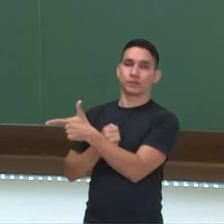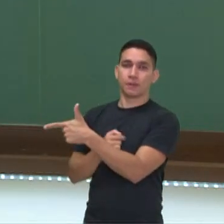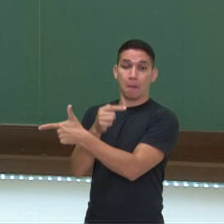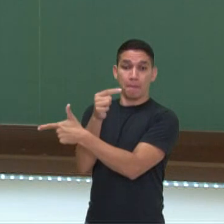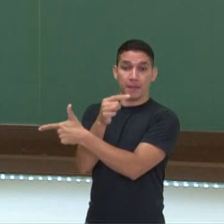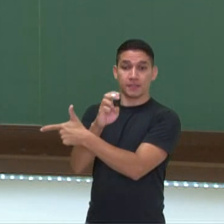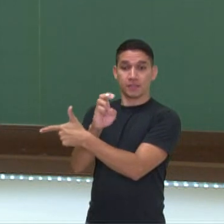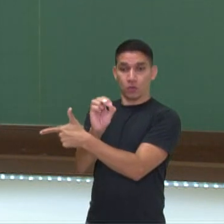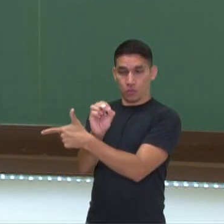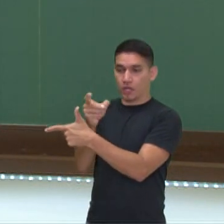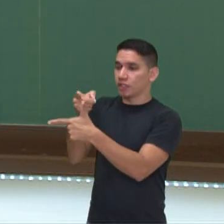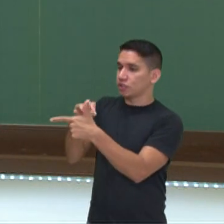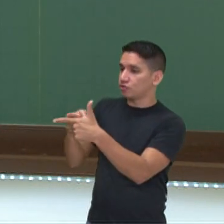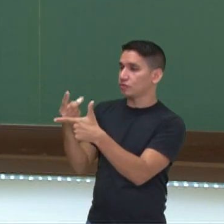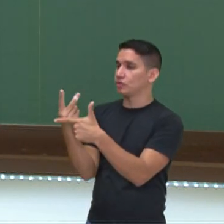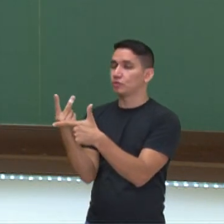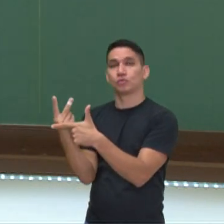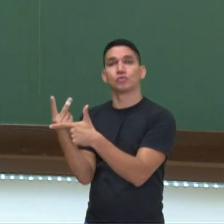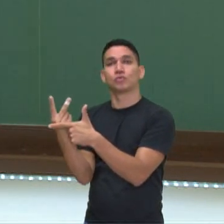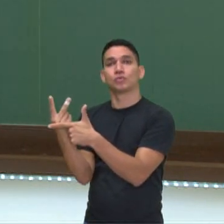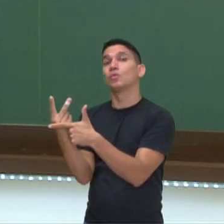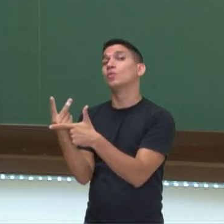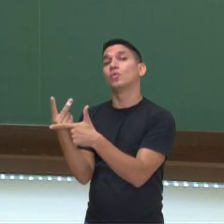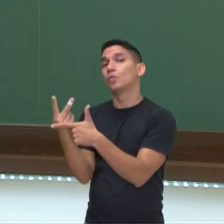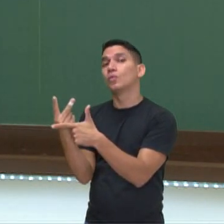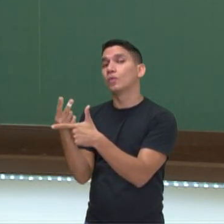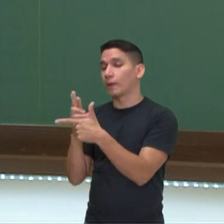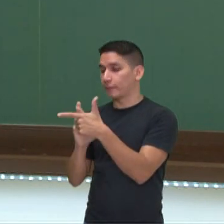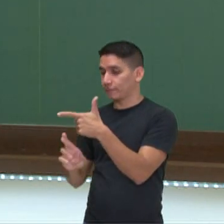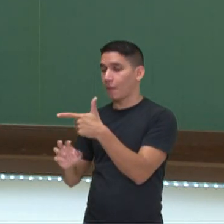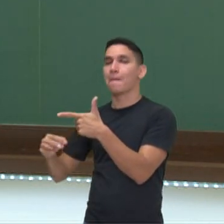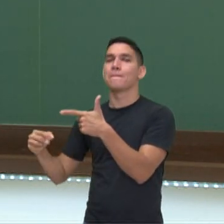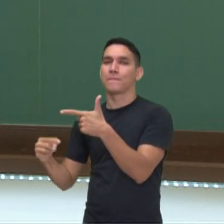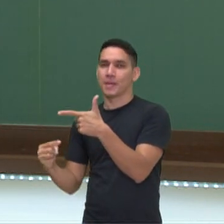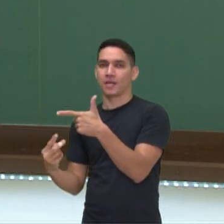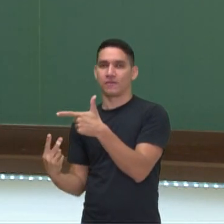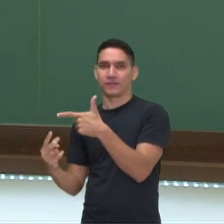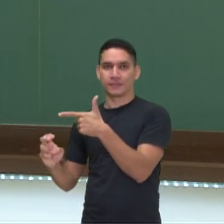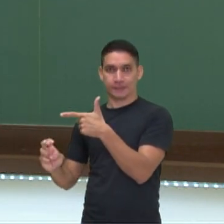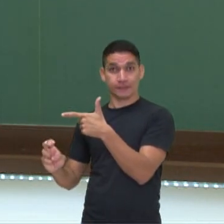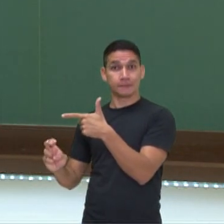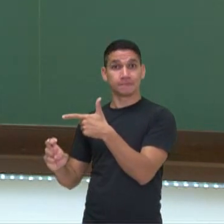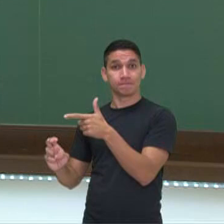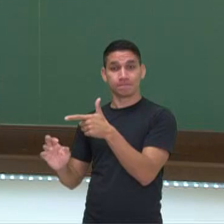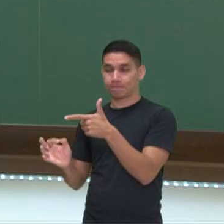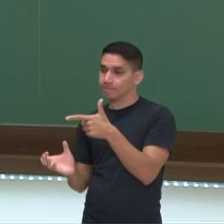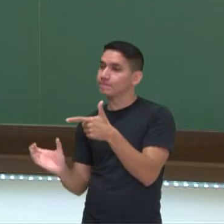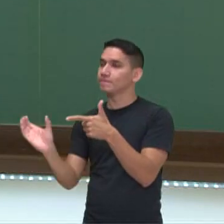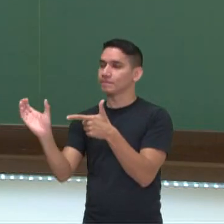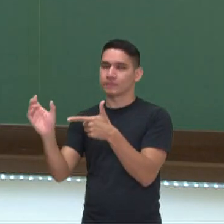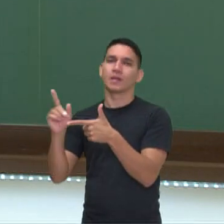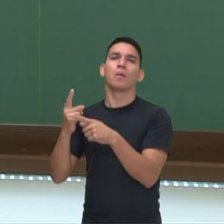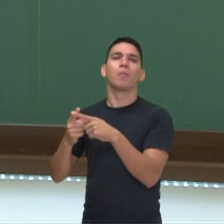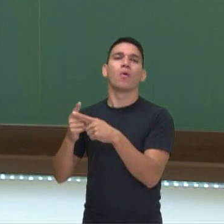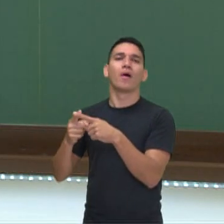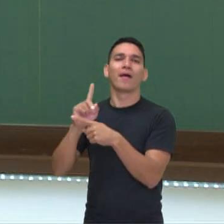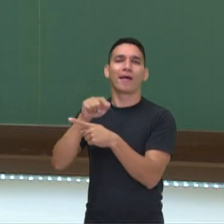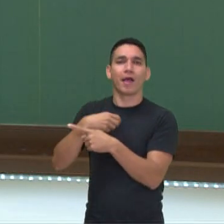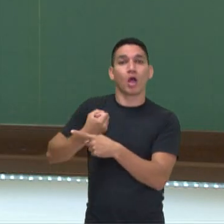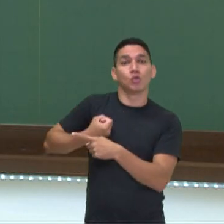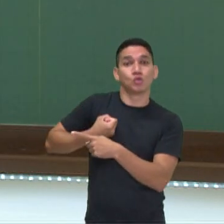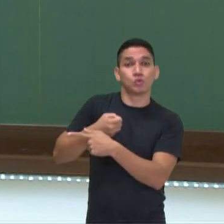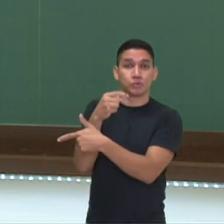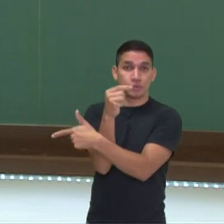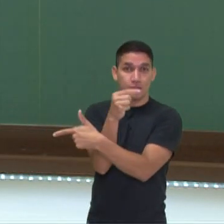- 50 / 2 vai dar menos 25 né já que estamos dividindo o número